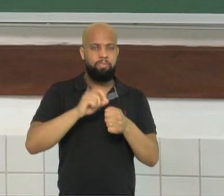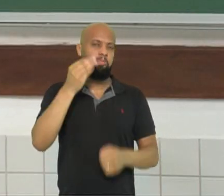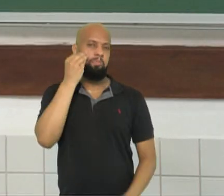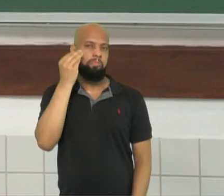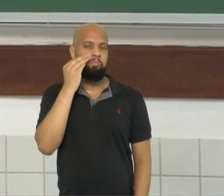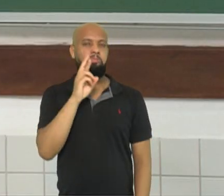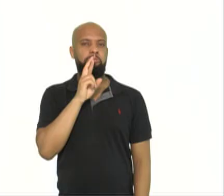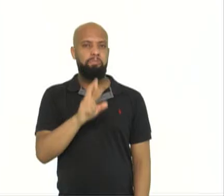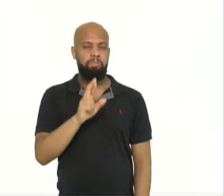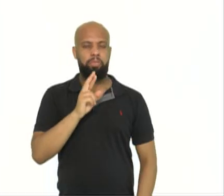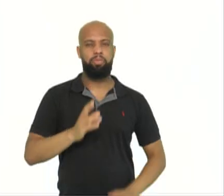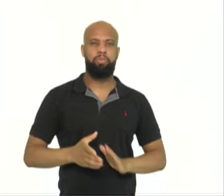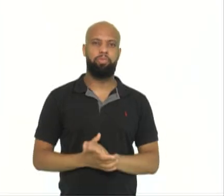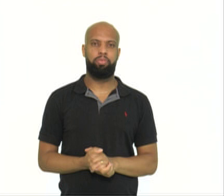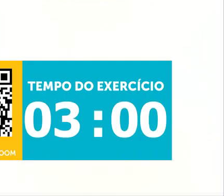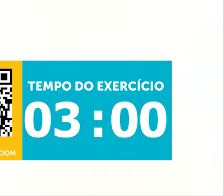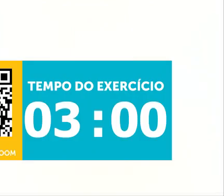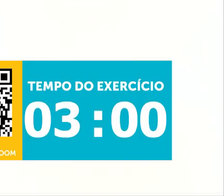tentarem resolver.